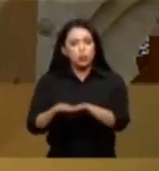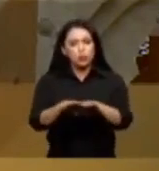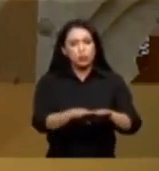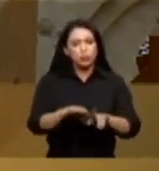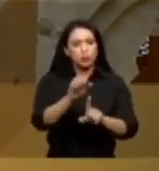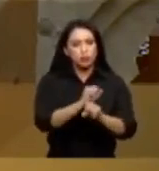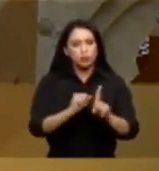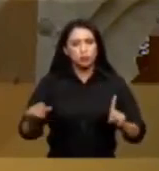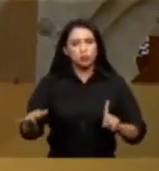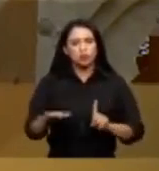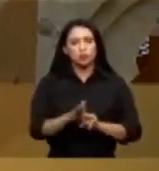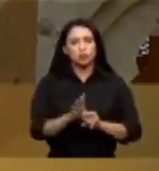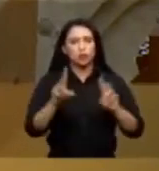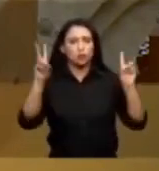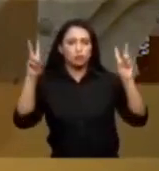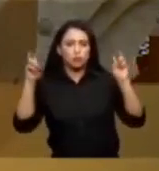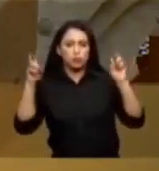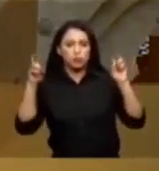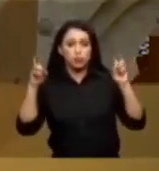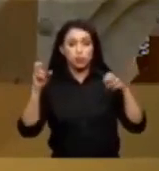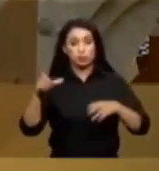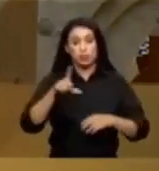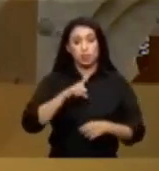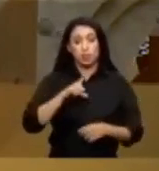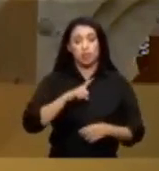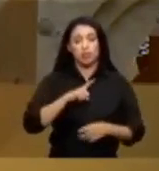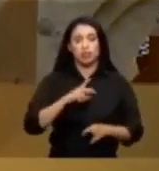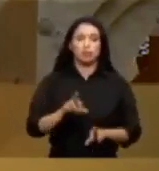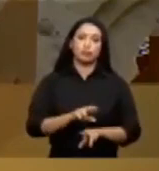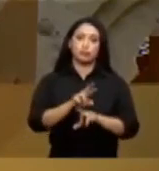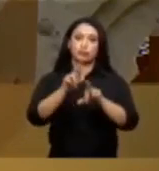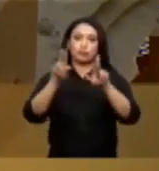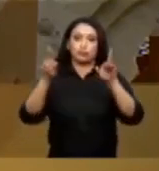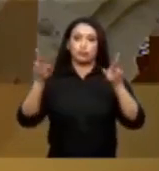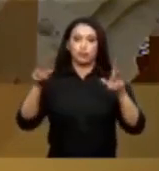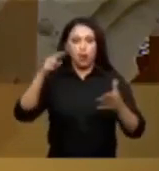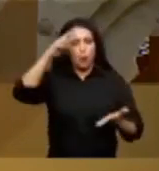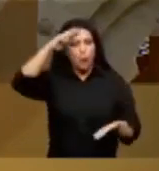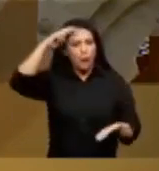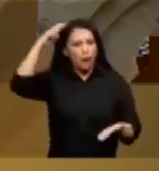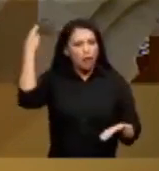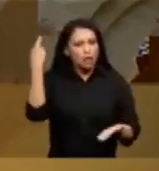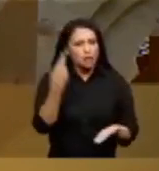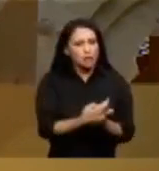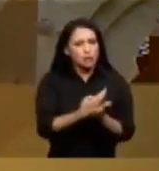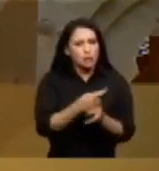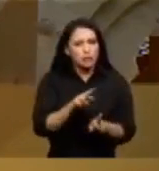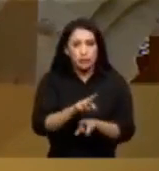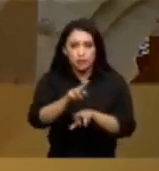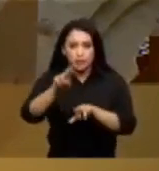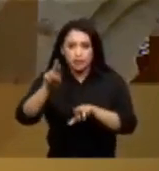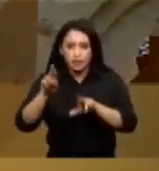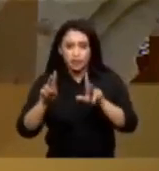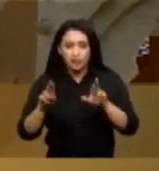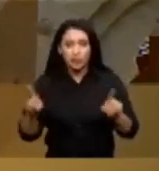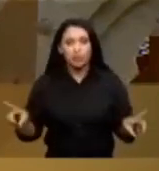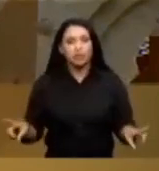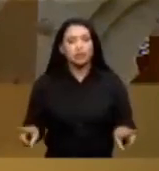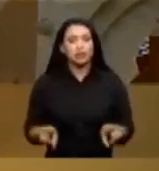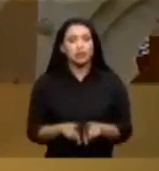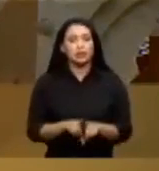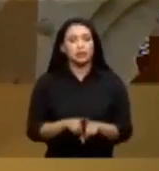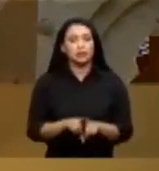acerca de determinadas questões que promove a diversidade e o respeito às diferenças e também